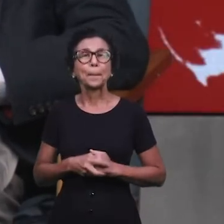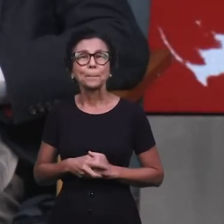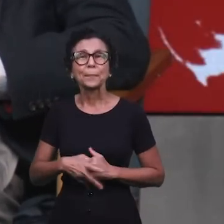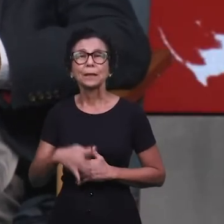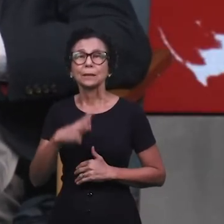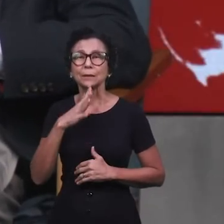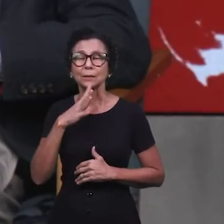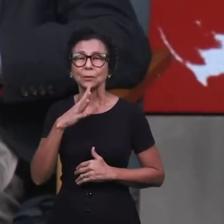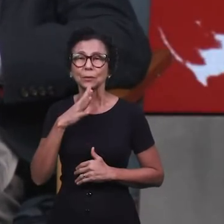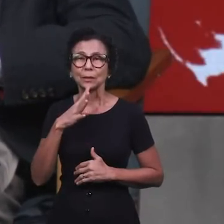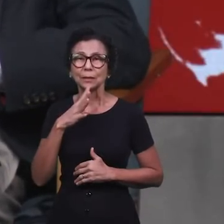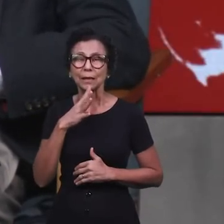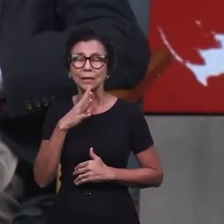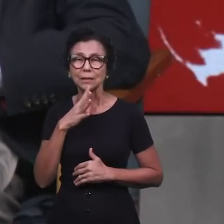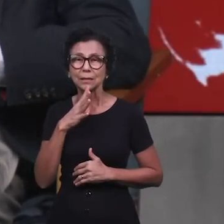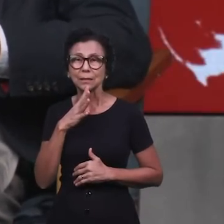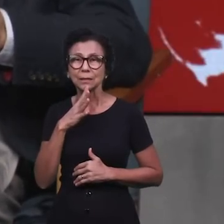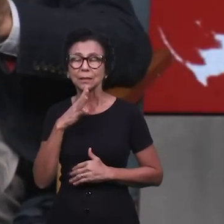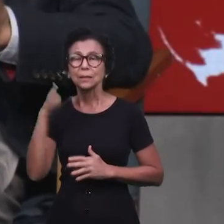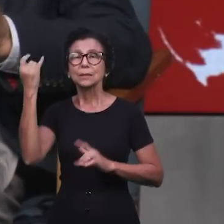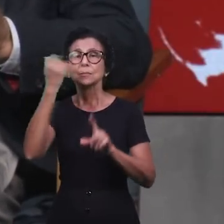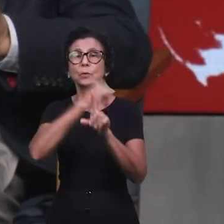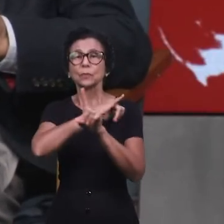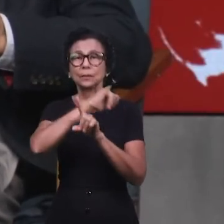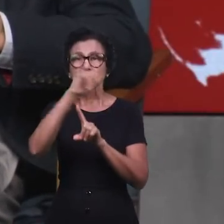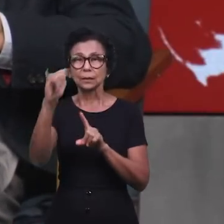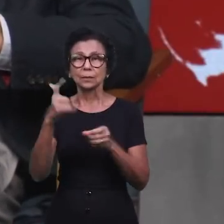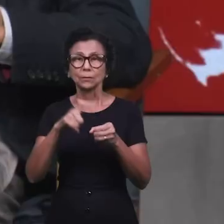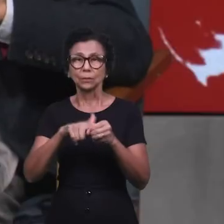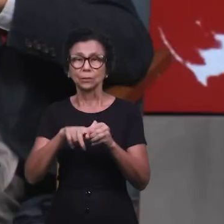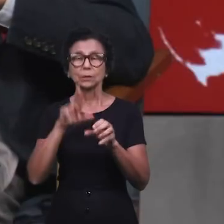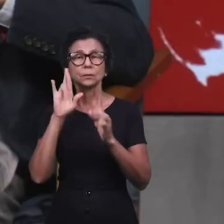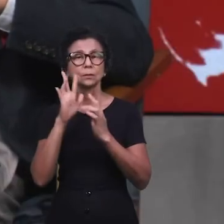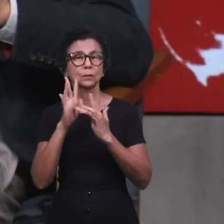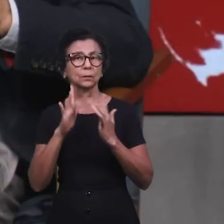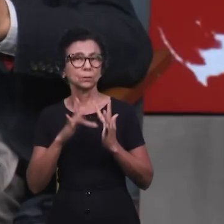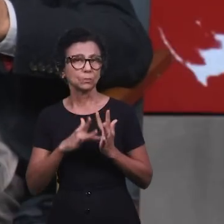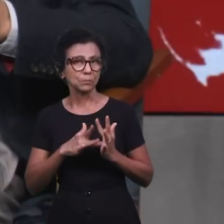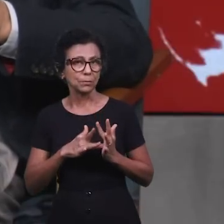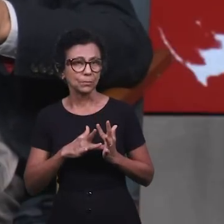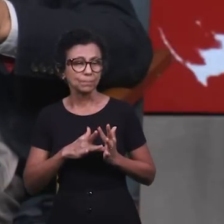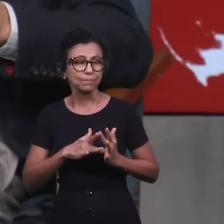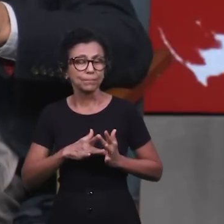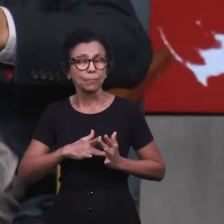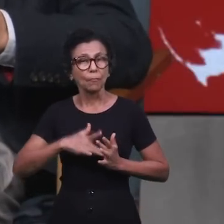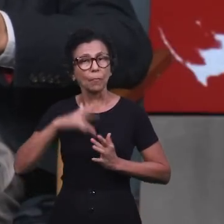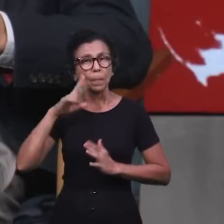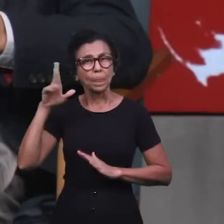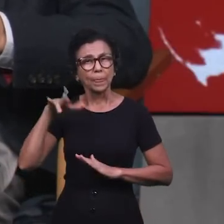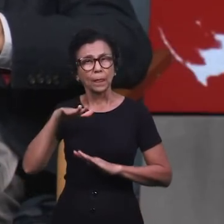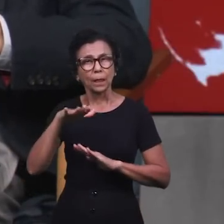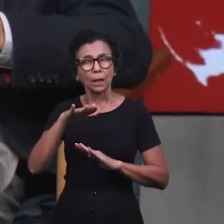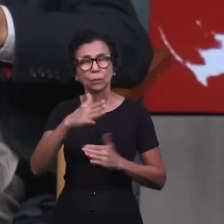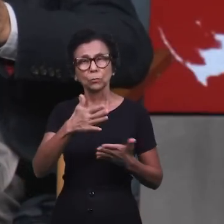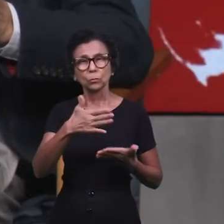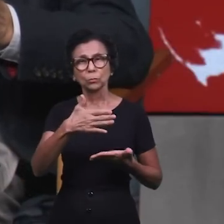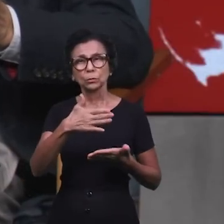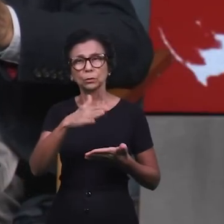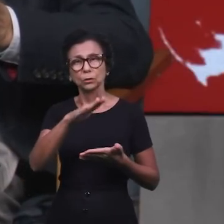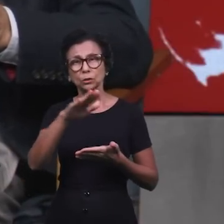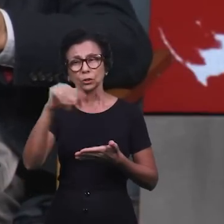vivendo. Então vejam, quando o Senhor nos chama para uma ceia